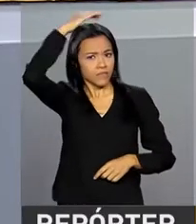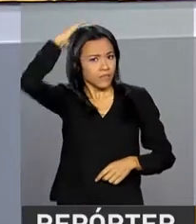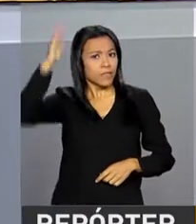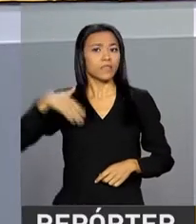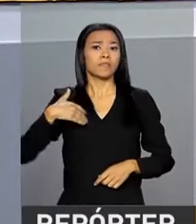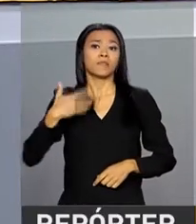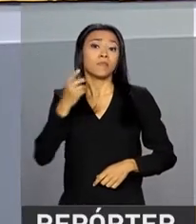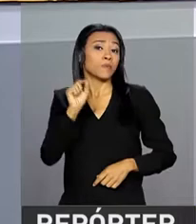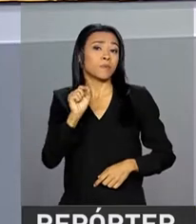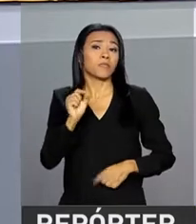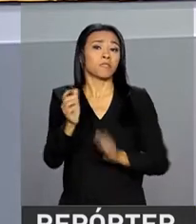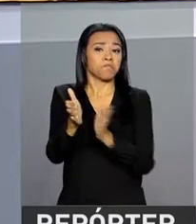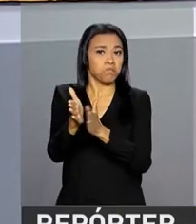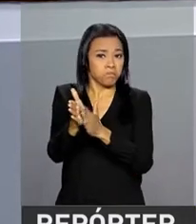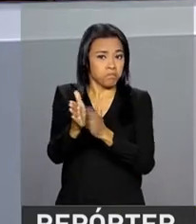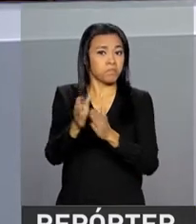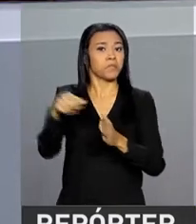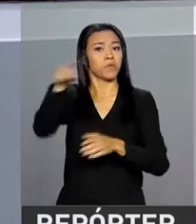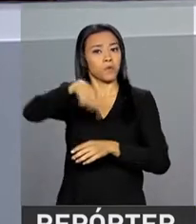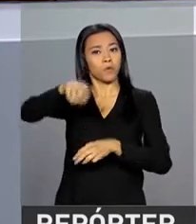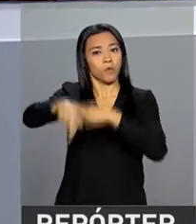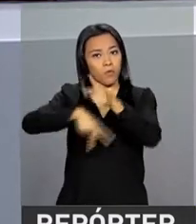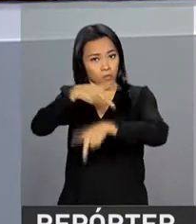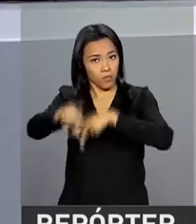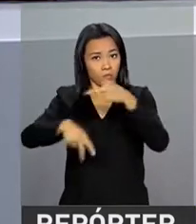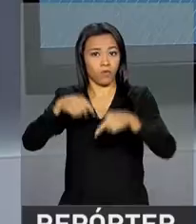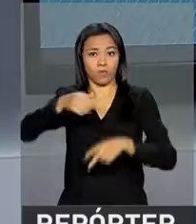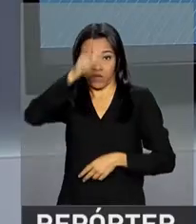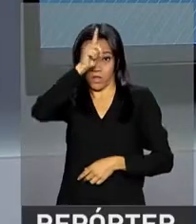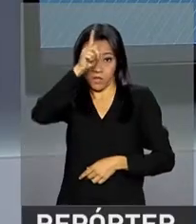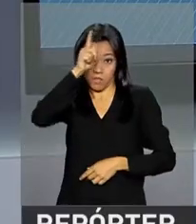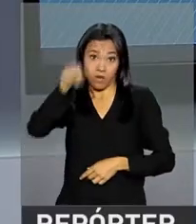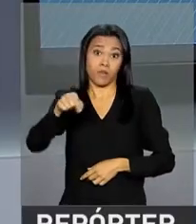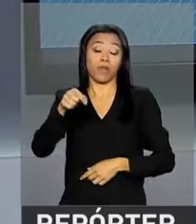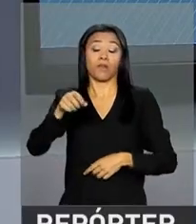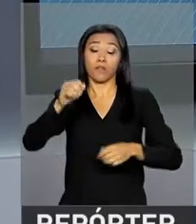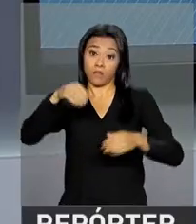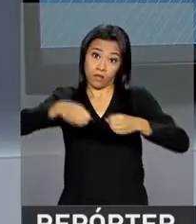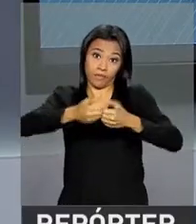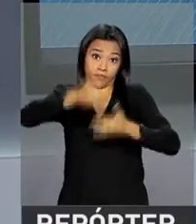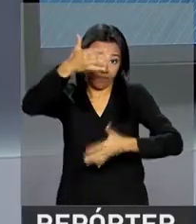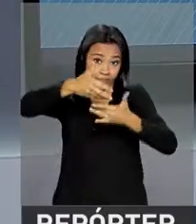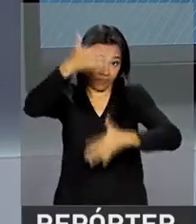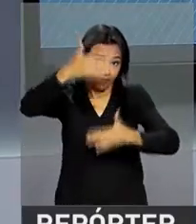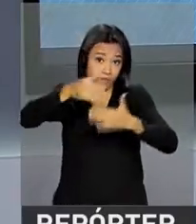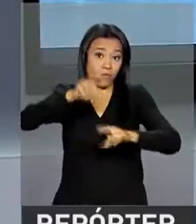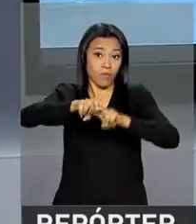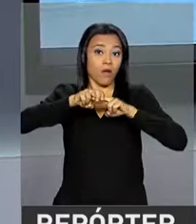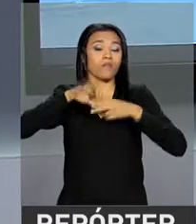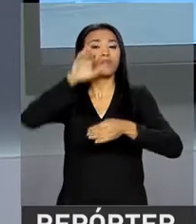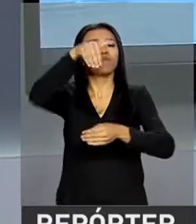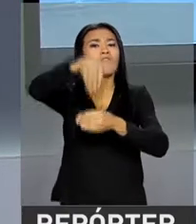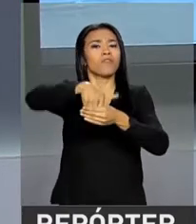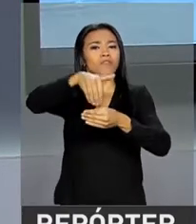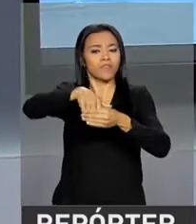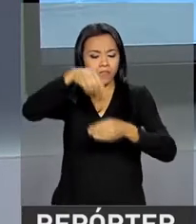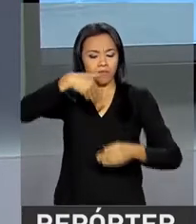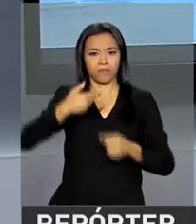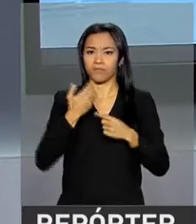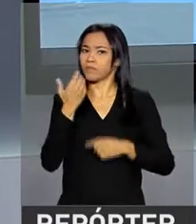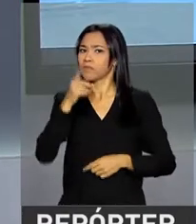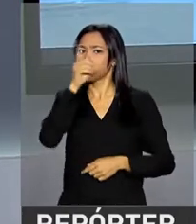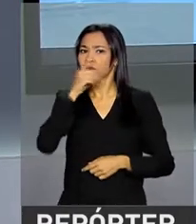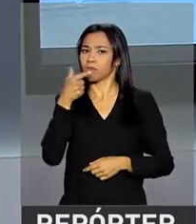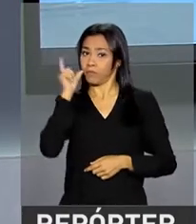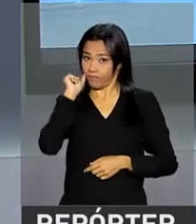pelas redes sociais o povo alemão pelas eleições deste domingo e quem traz as informações ao vivo pra gente agora o repórter ney pereira que está lá no palácio